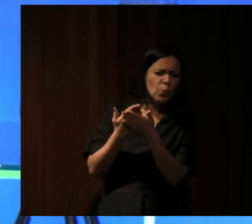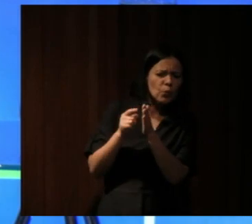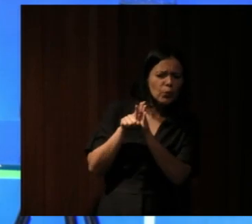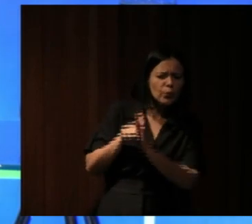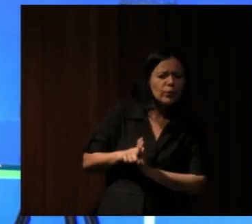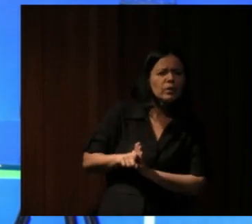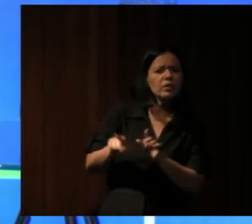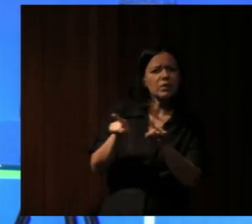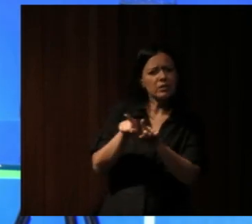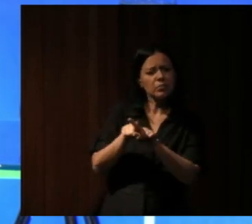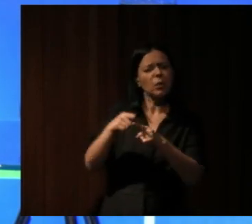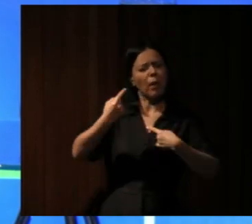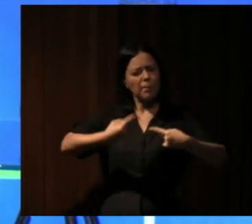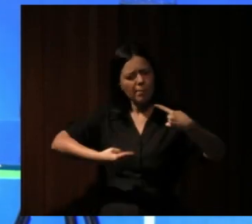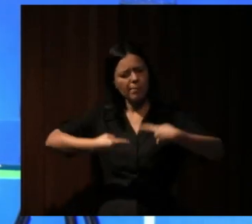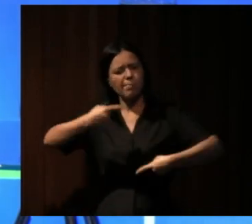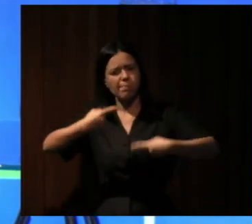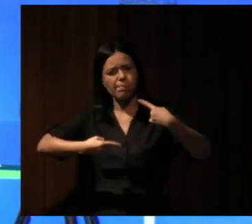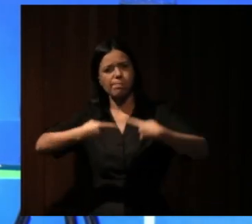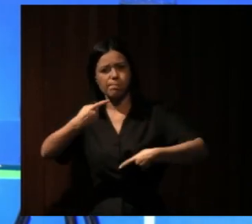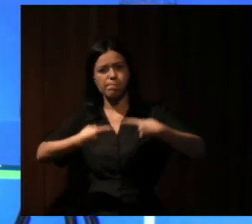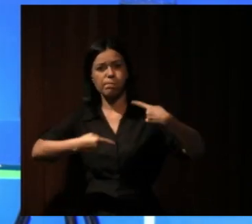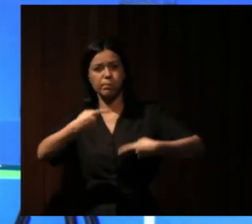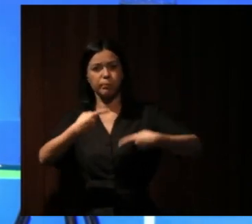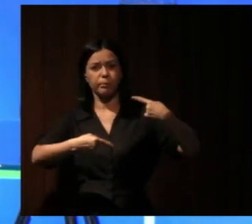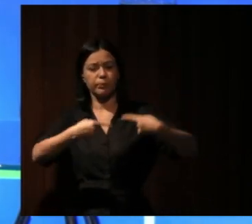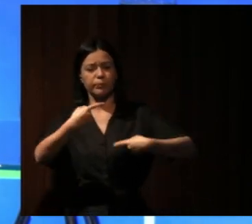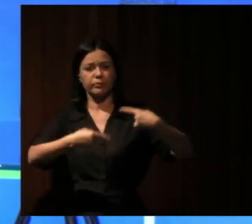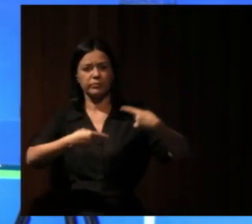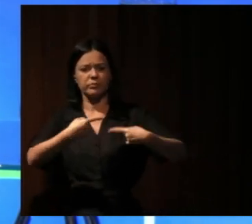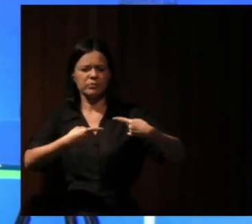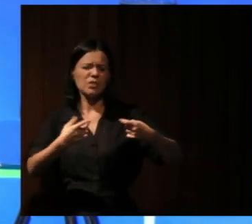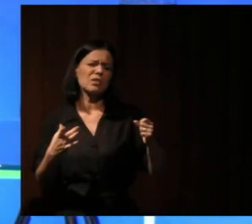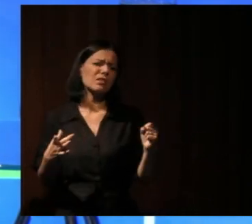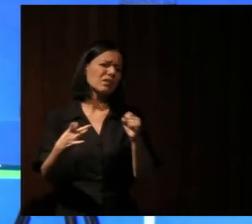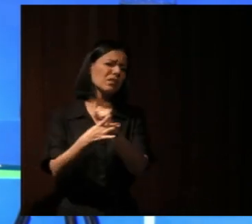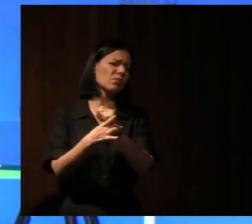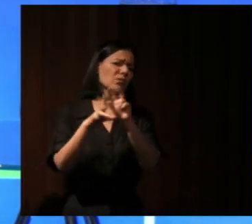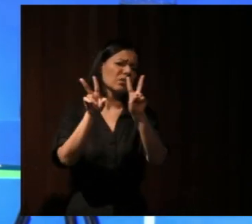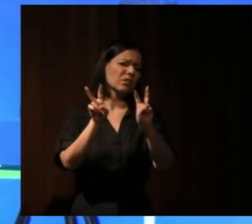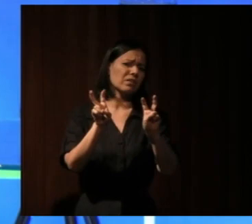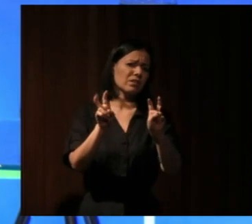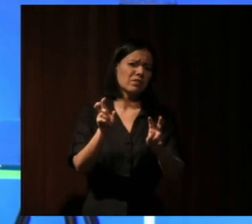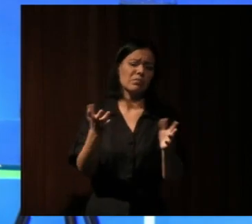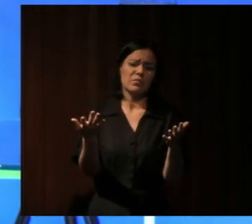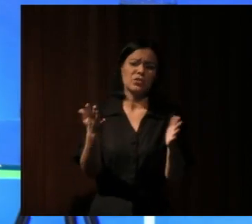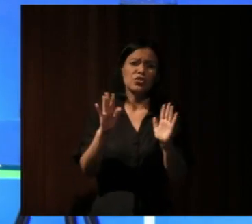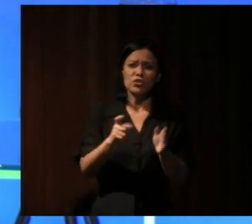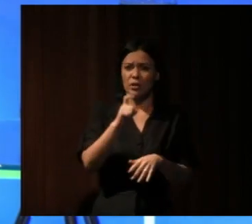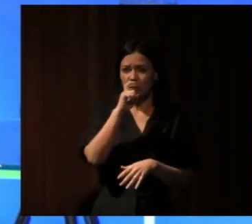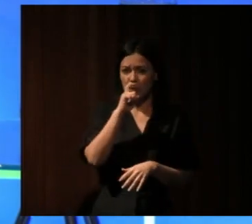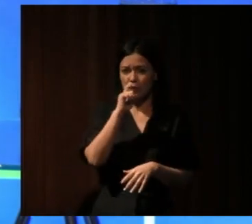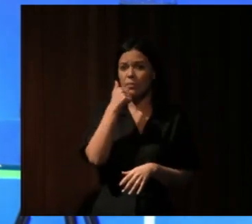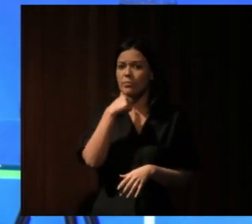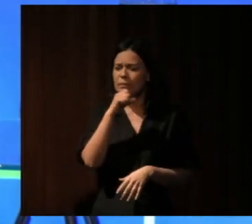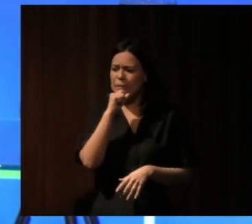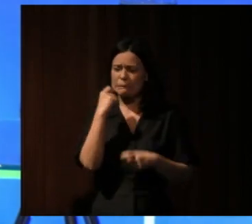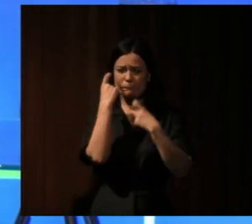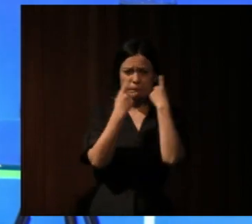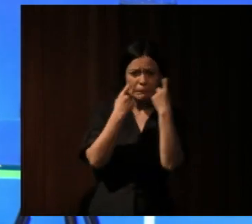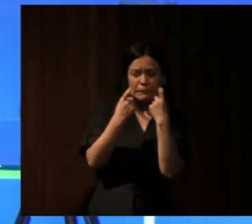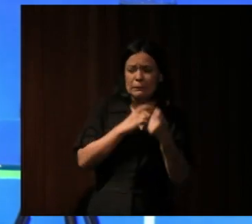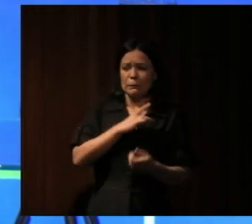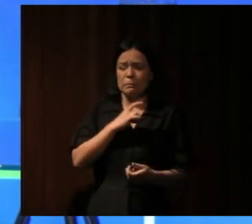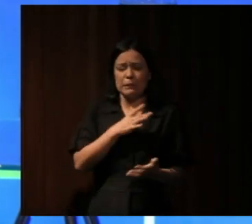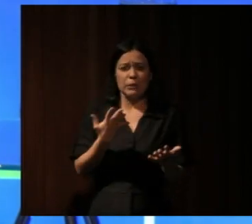a gente continuou nesse debate principalmente eh na questão da segurança porque os pais estavam com muito medo e uma coisa que me chamou muita atenção assim